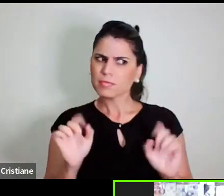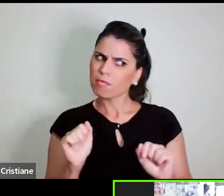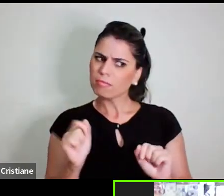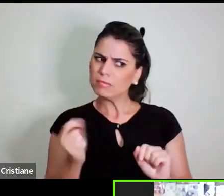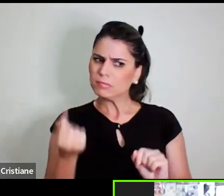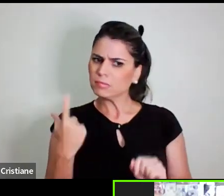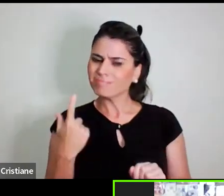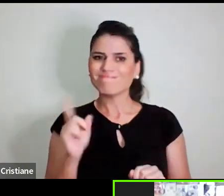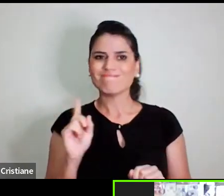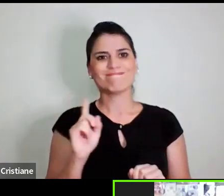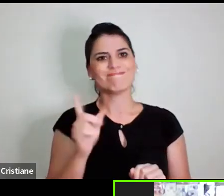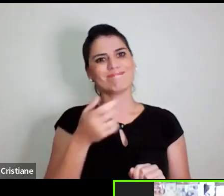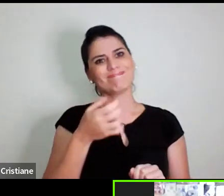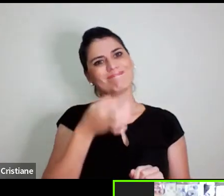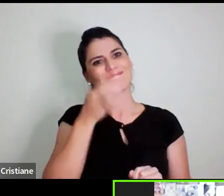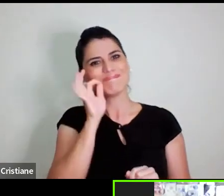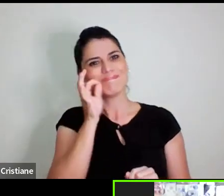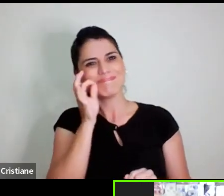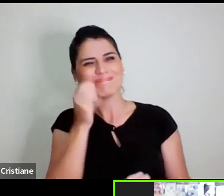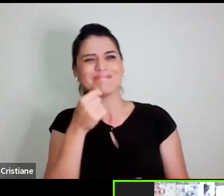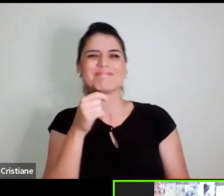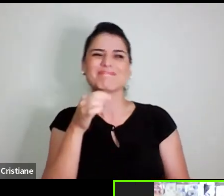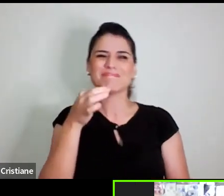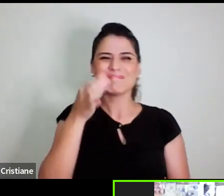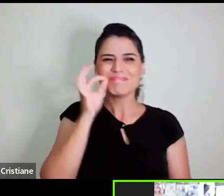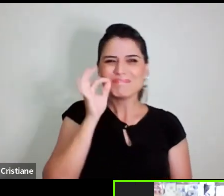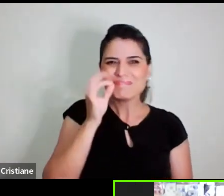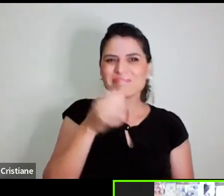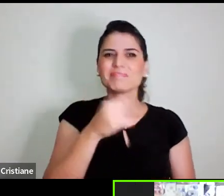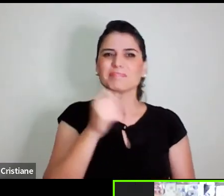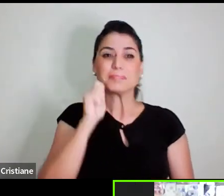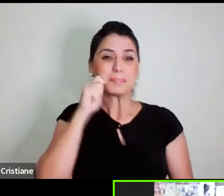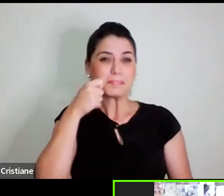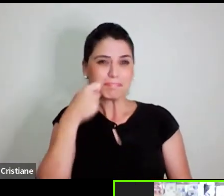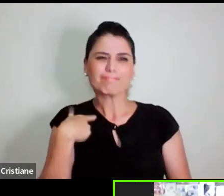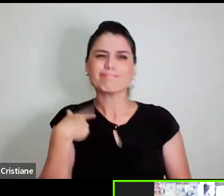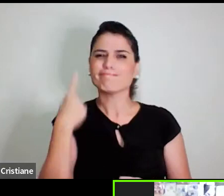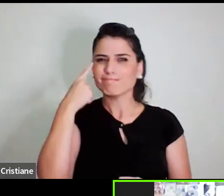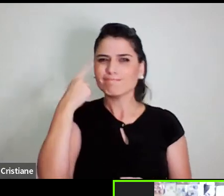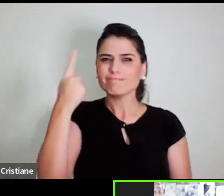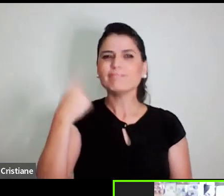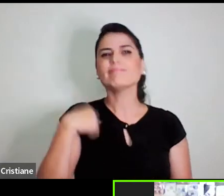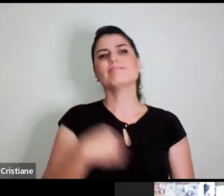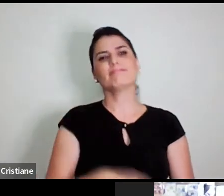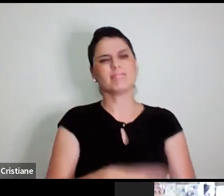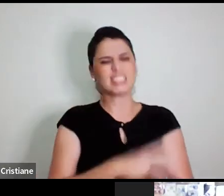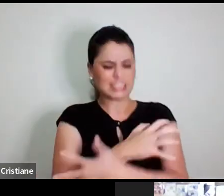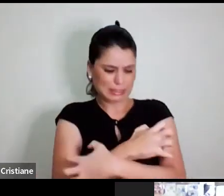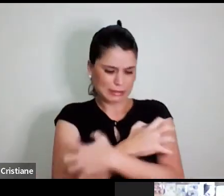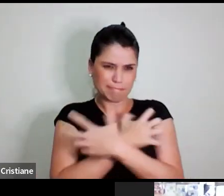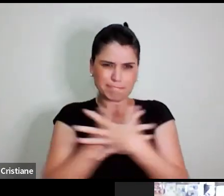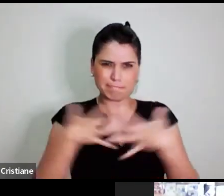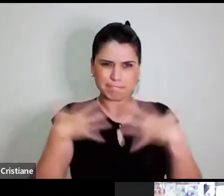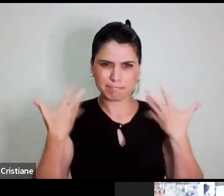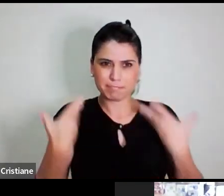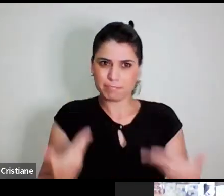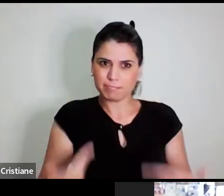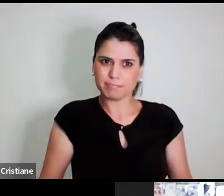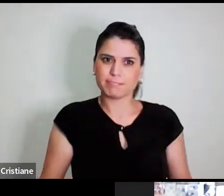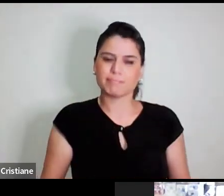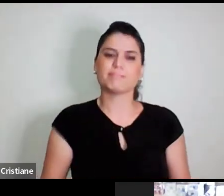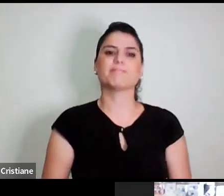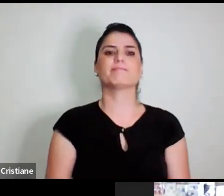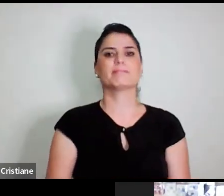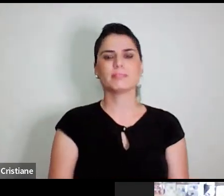muito. Aí eu fiquei fazendo essa associação com essas coisas que eu tinha feito. E isso foi mais ou